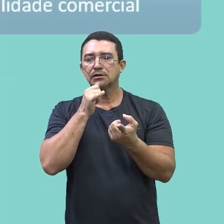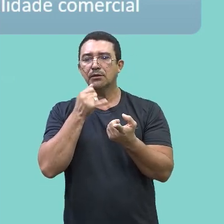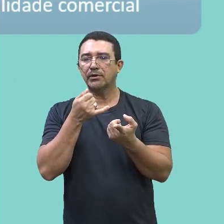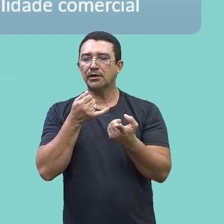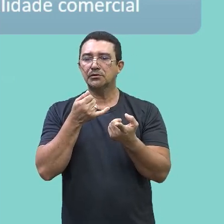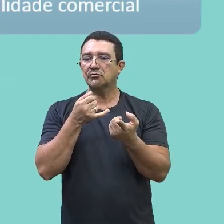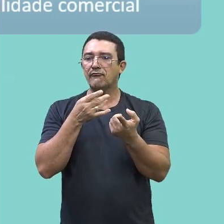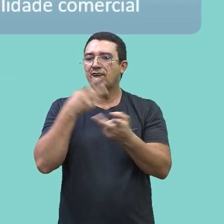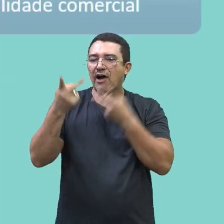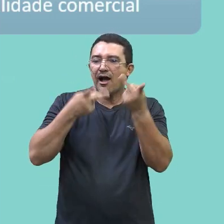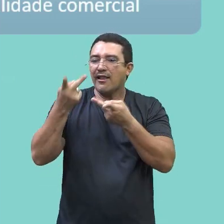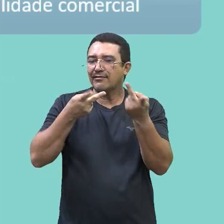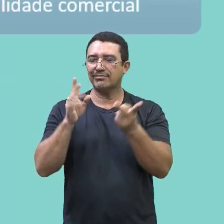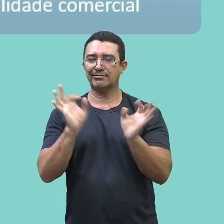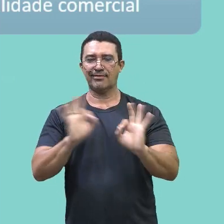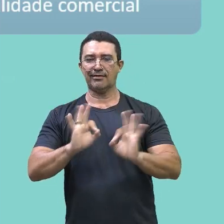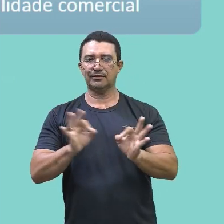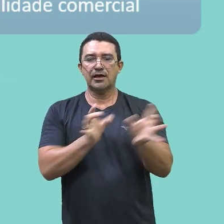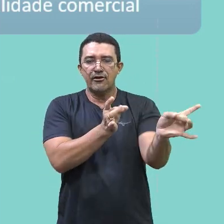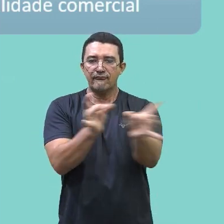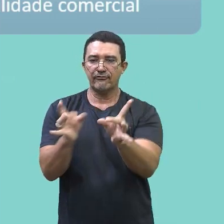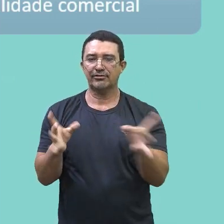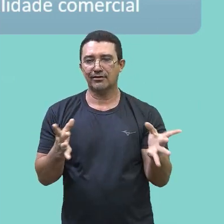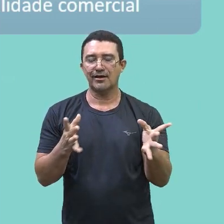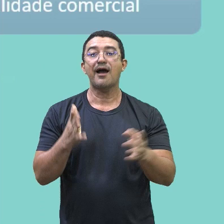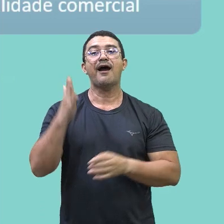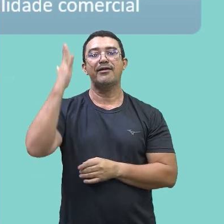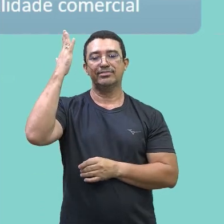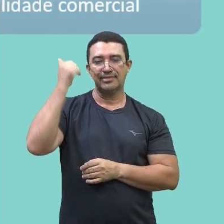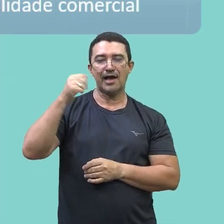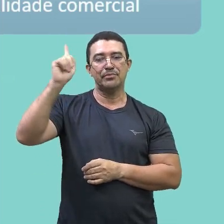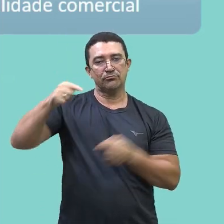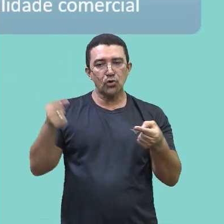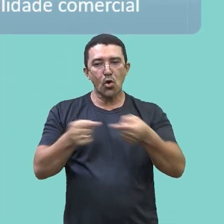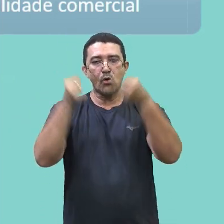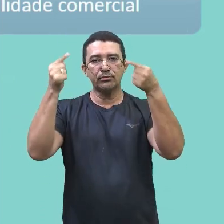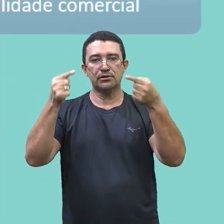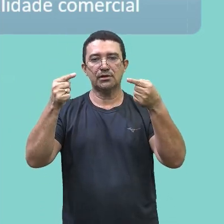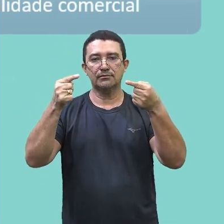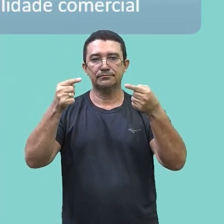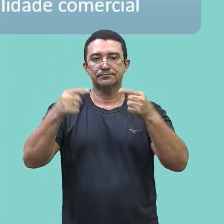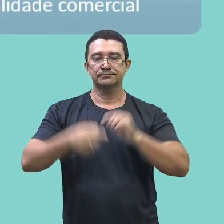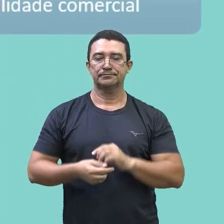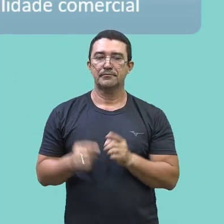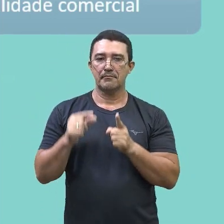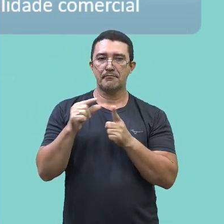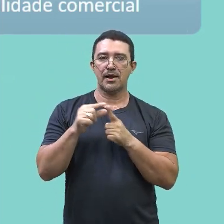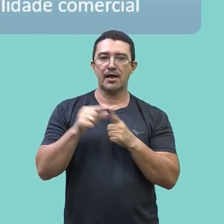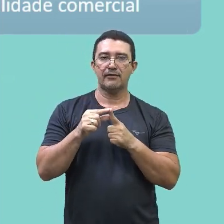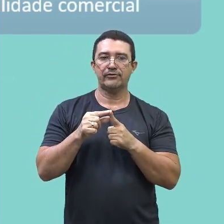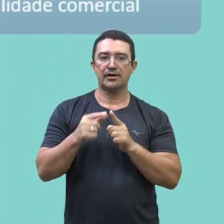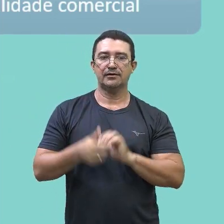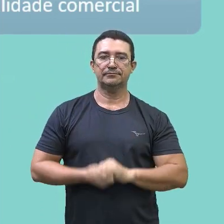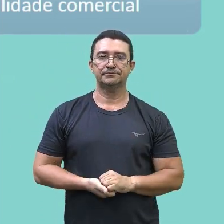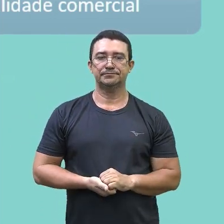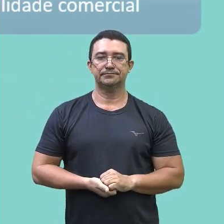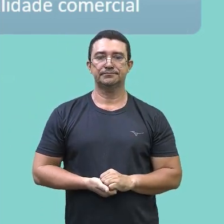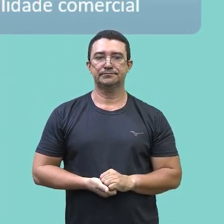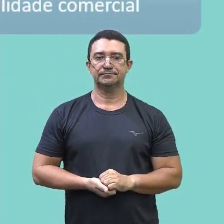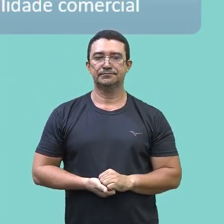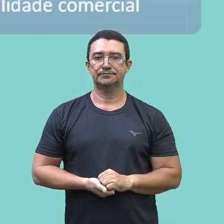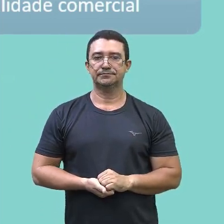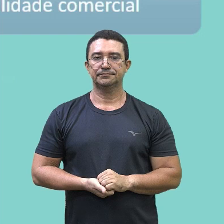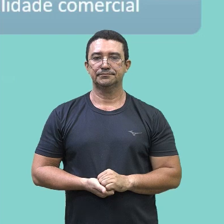vender, né? Exatamente. Esse aspecto ficou de fora, portanto, ela se atém à propaganda. Vamos ver. Será que aqui?